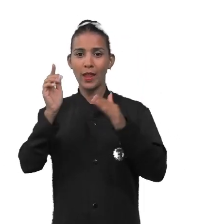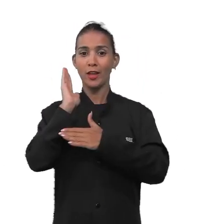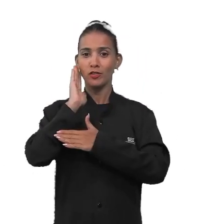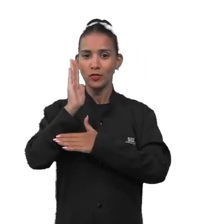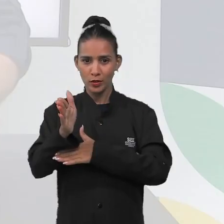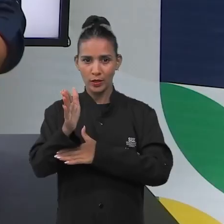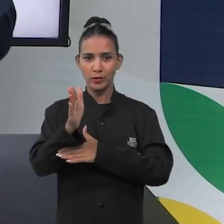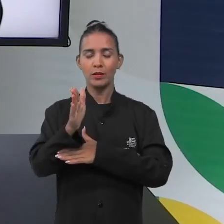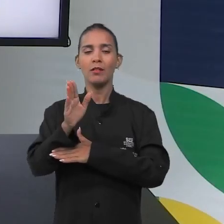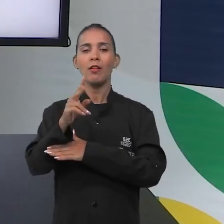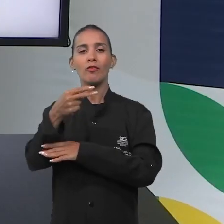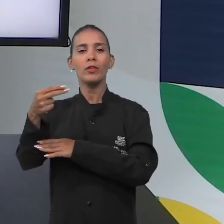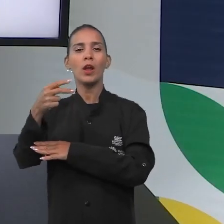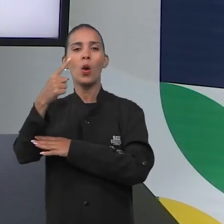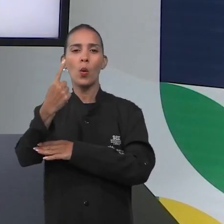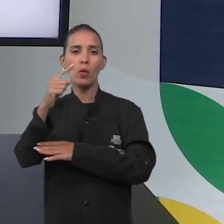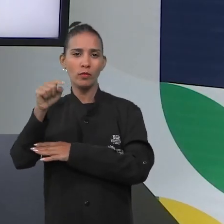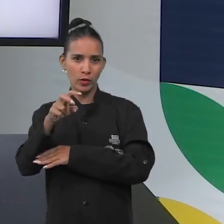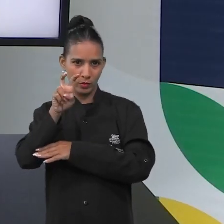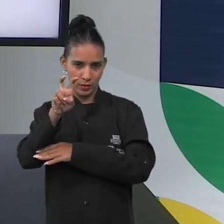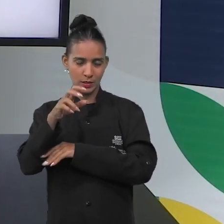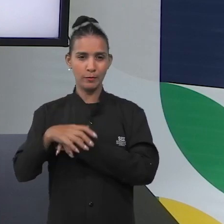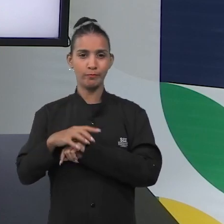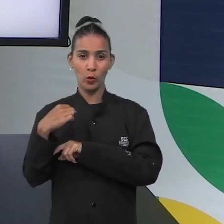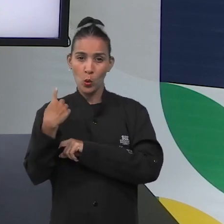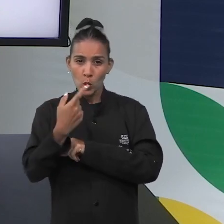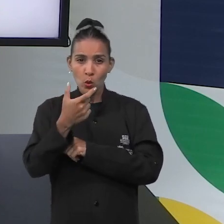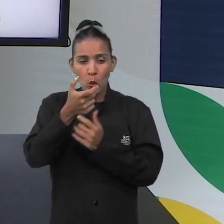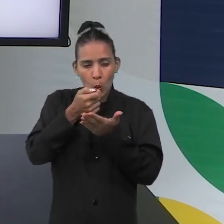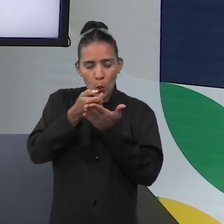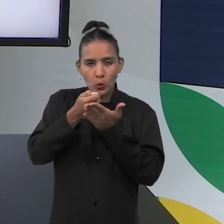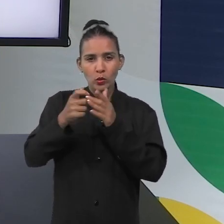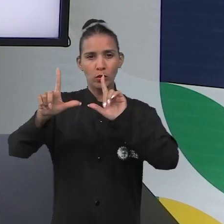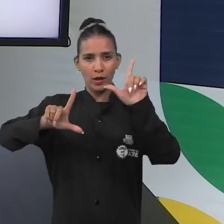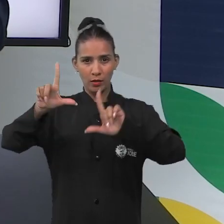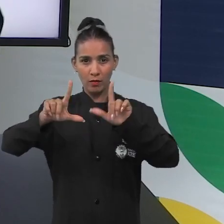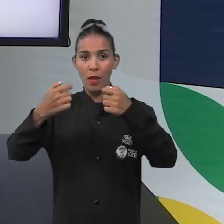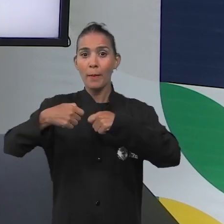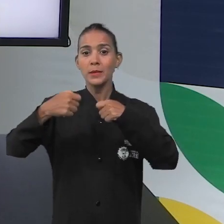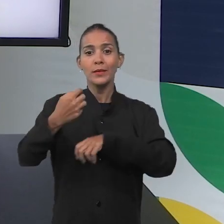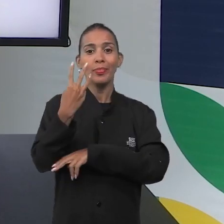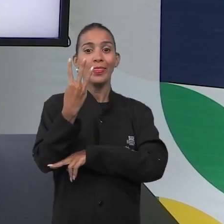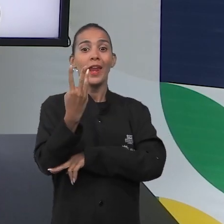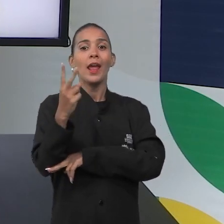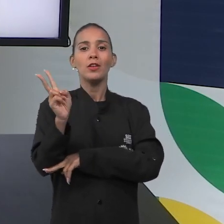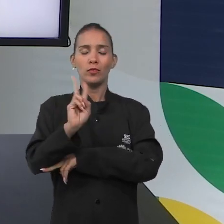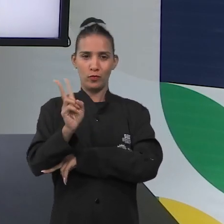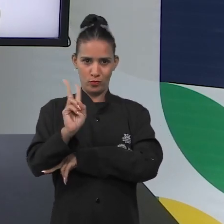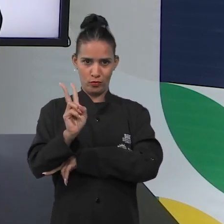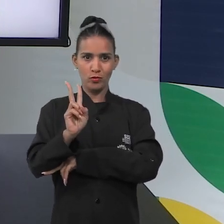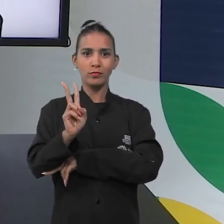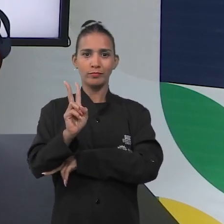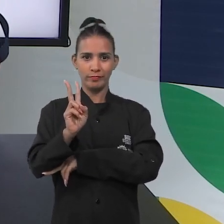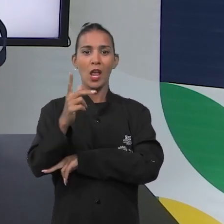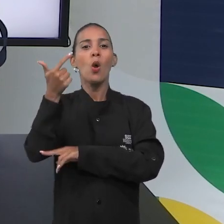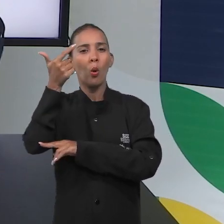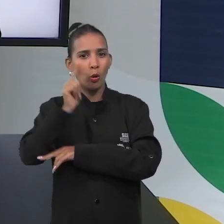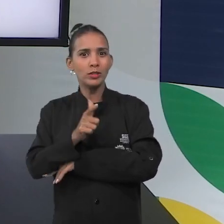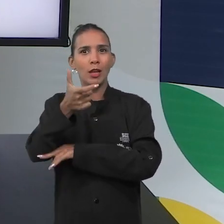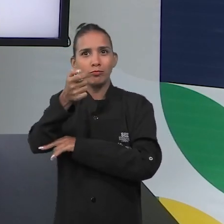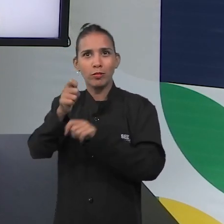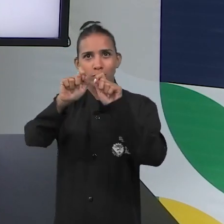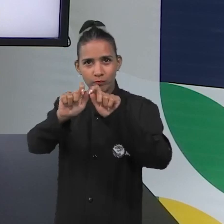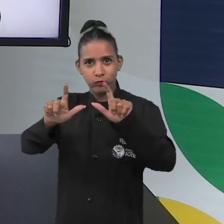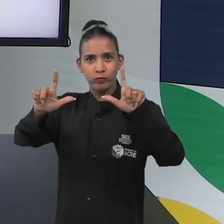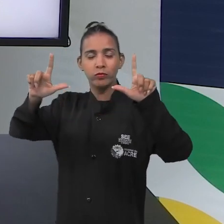nosso controle precisa de 3 volts para ele funcionar. Para eu conseguir ligar a televisão, para você ligar a TV para assistir essa